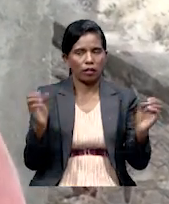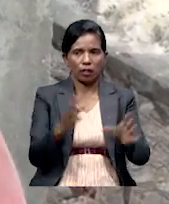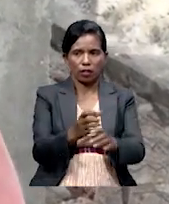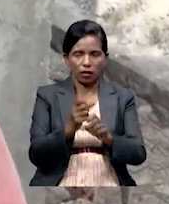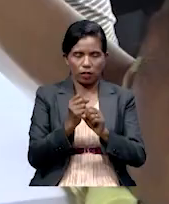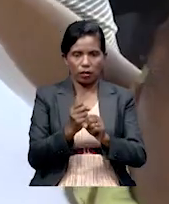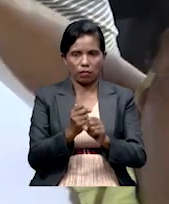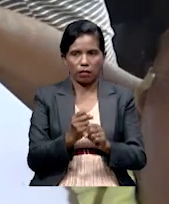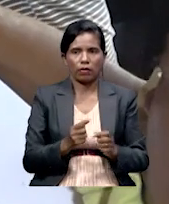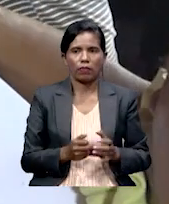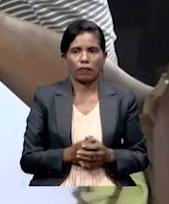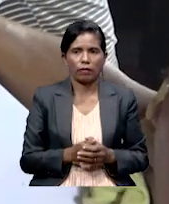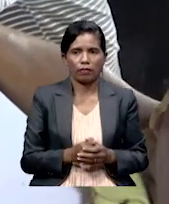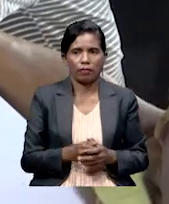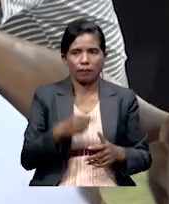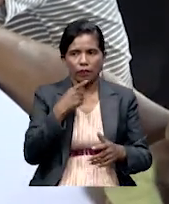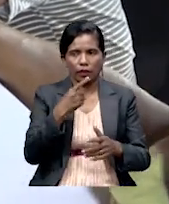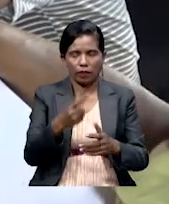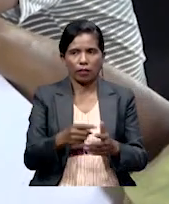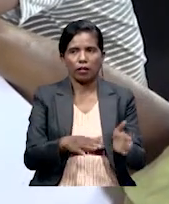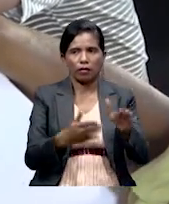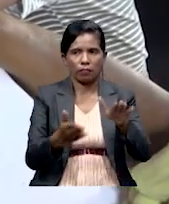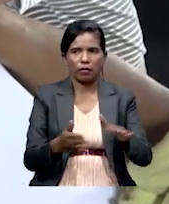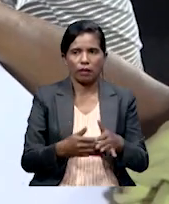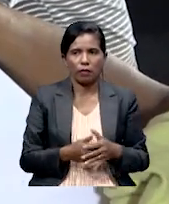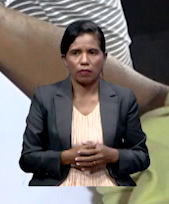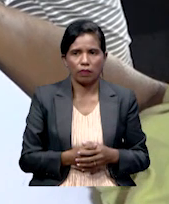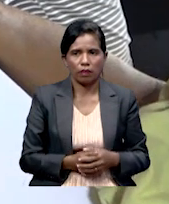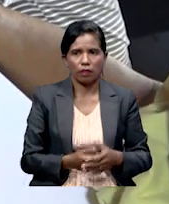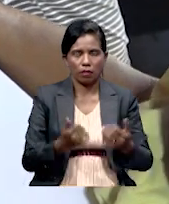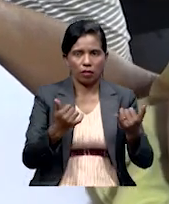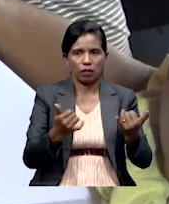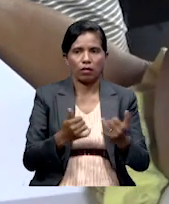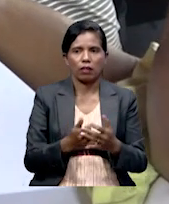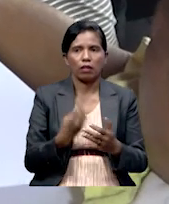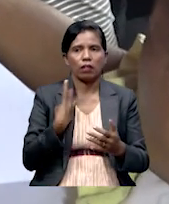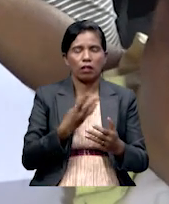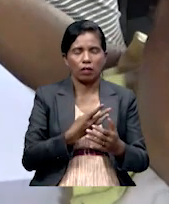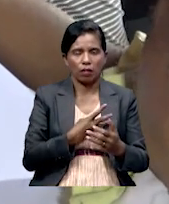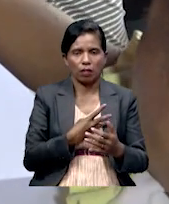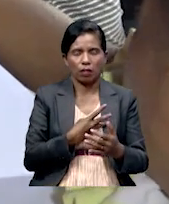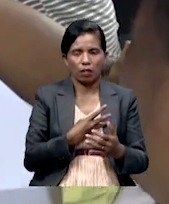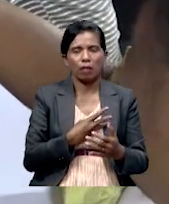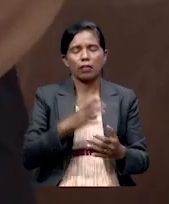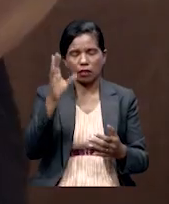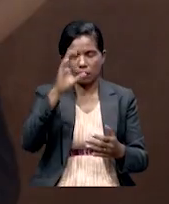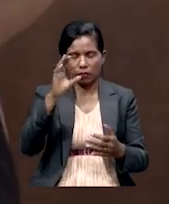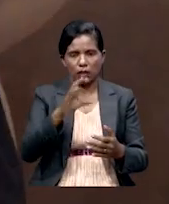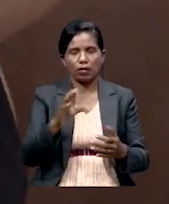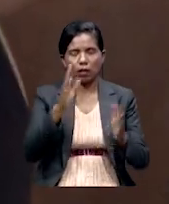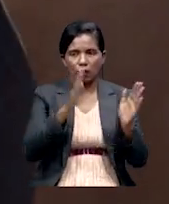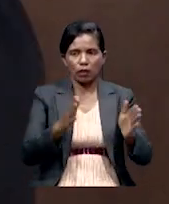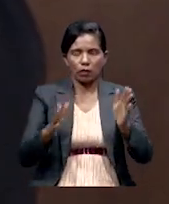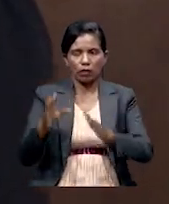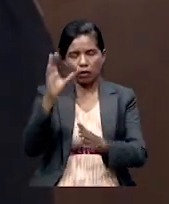ne be mak ne ne man ni am ni mat mak si agor ra konya ne be ami se pro am ka jeton sa proses par buka ema